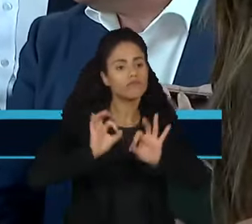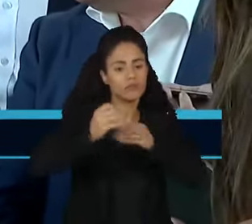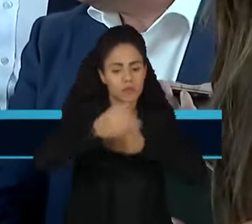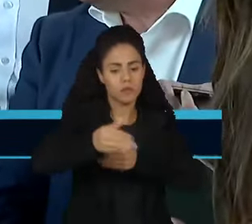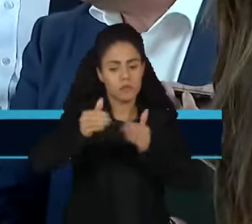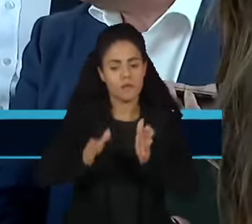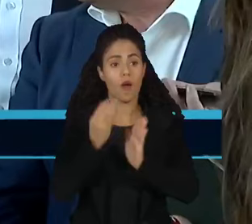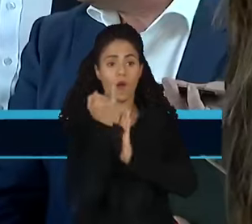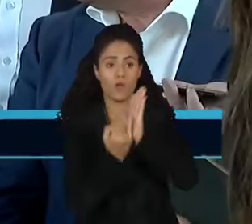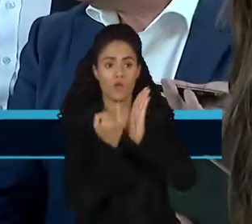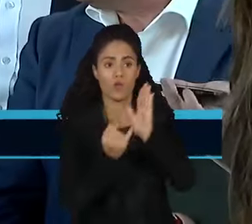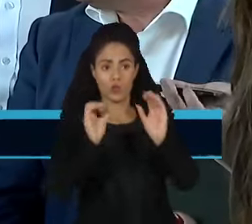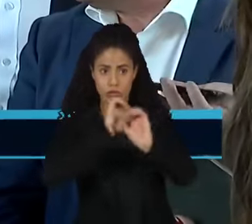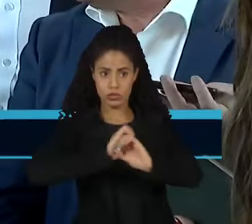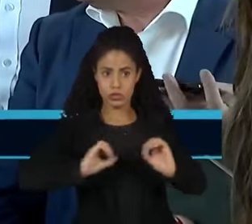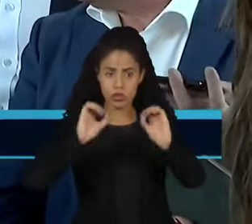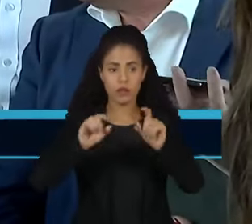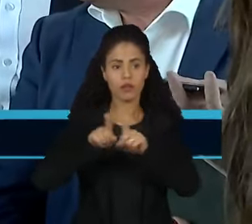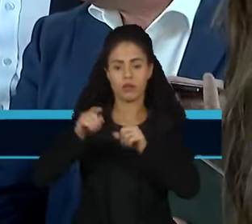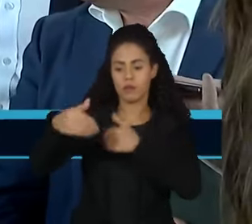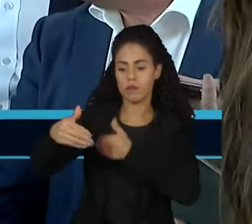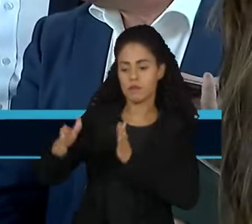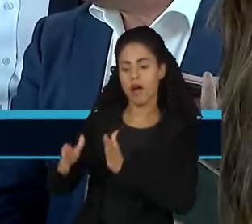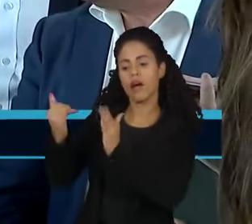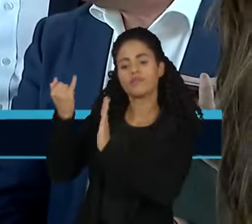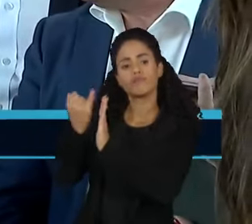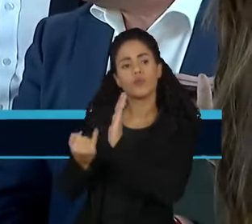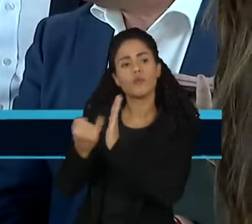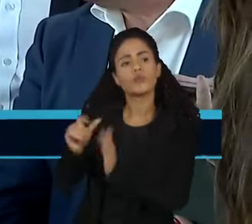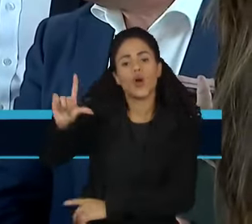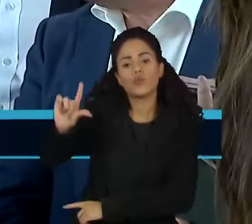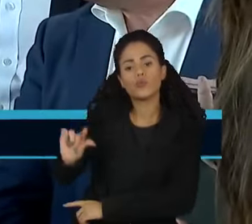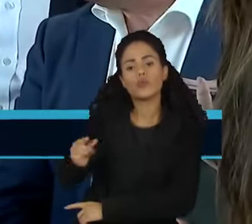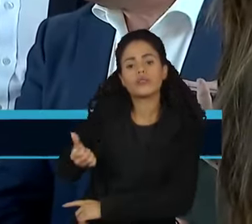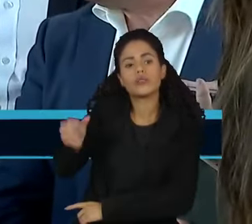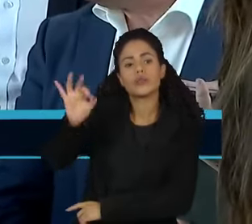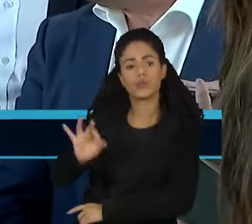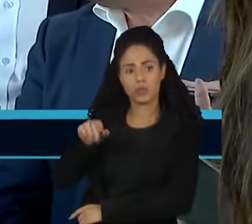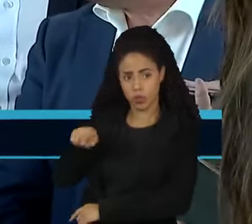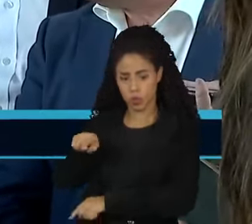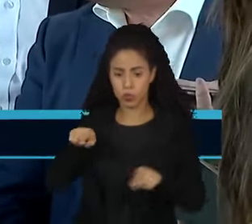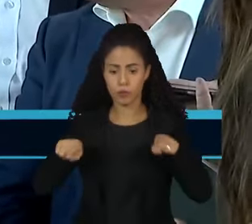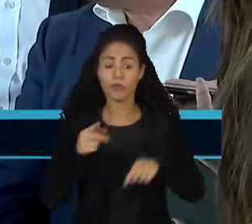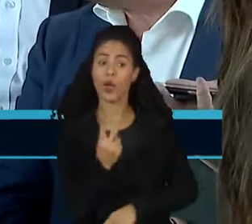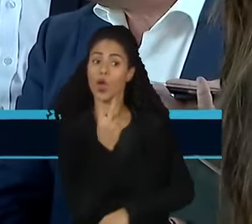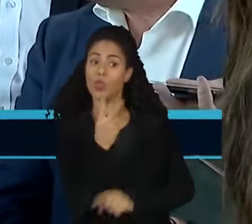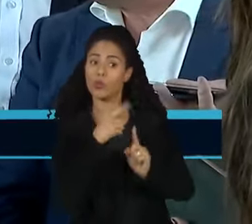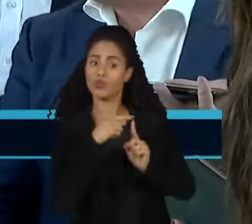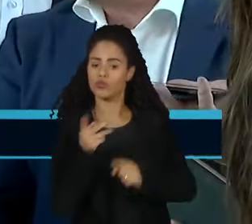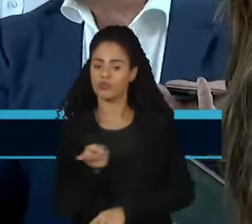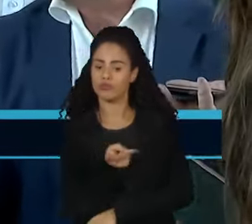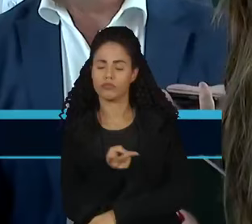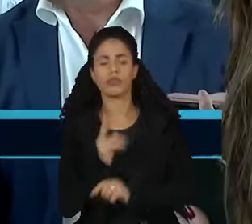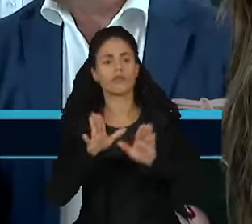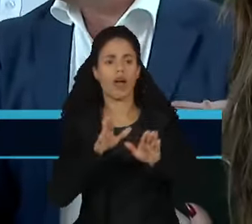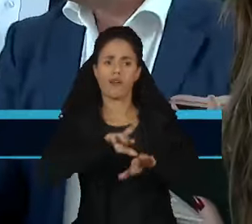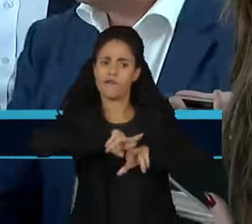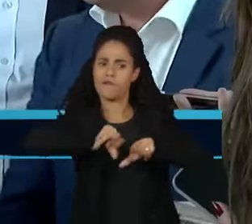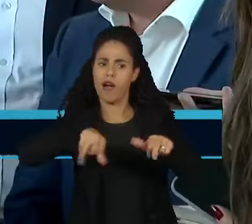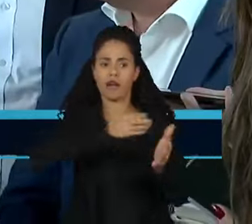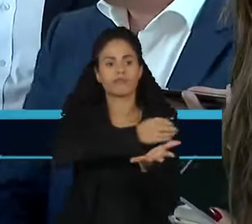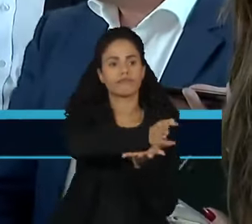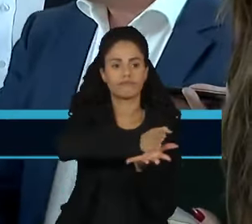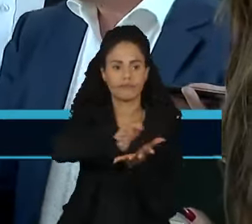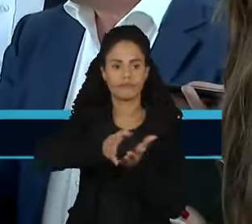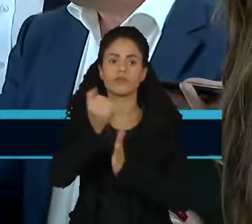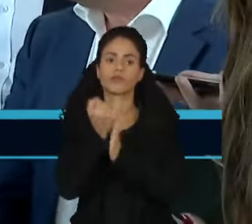zero e temos a cesta básica com a alíquota reduzida de 60%. Então, logicamente que vários setores querem ir para a